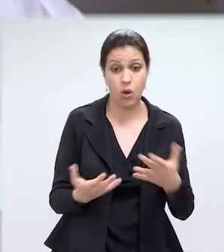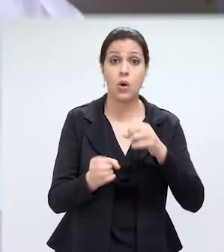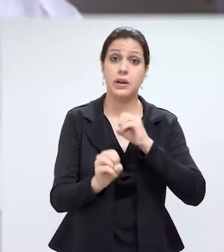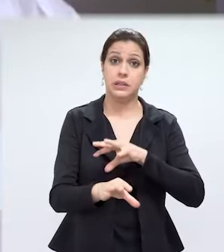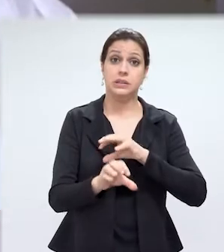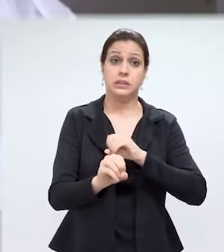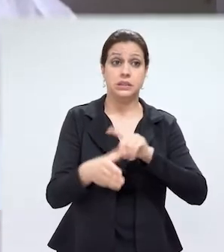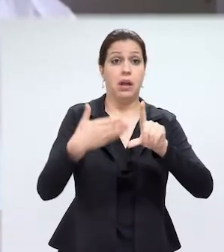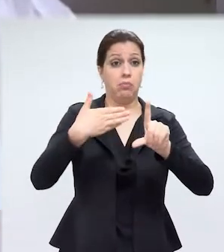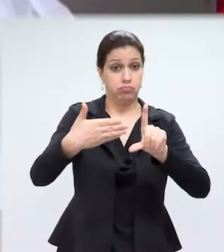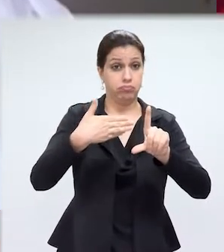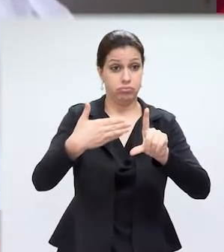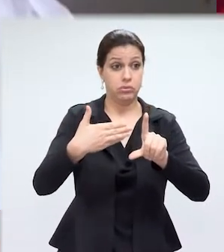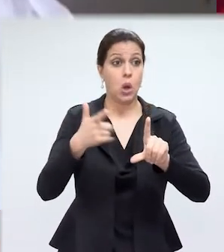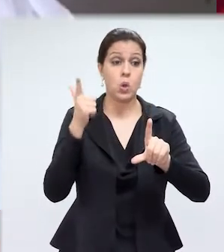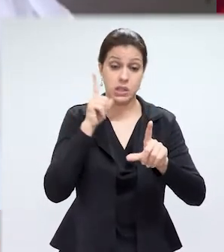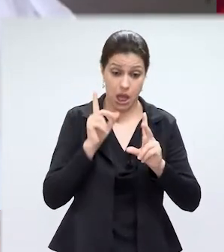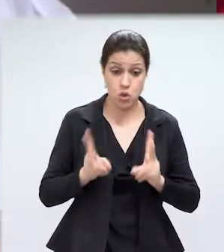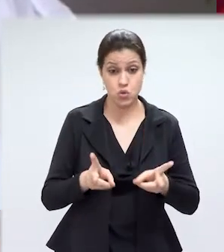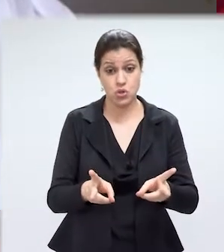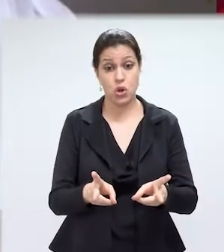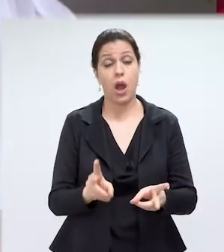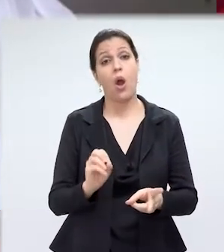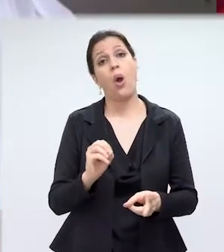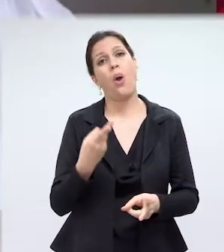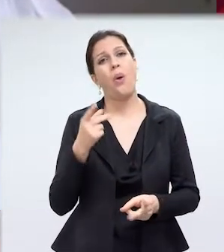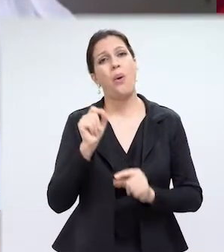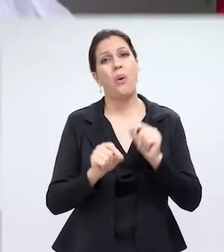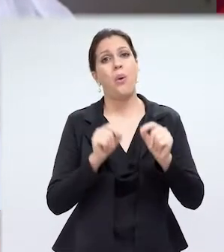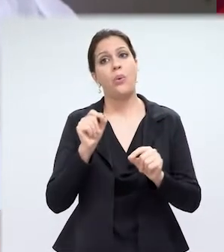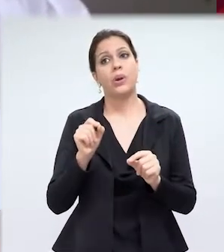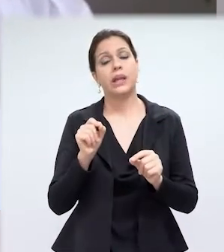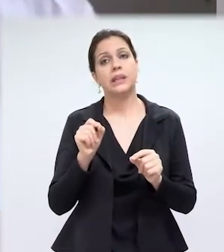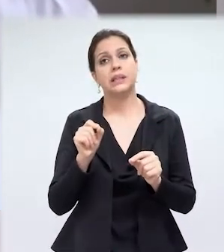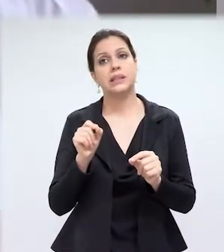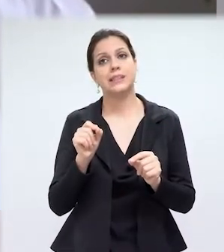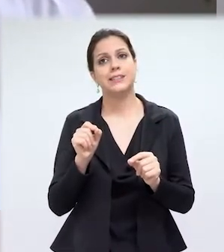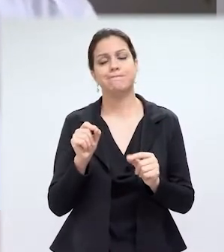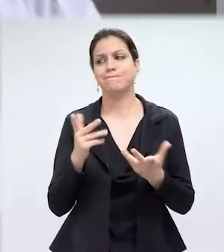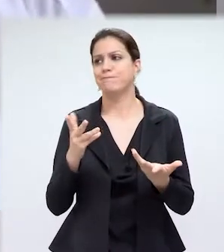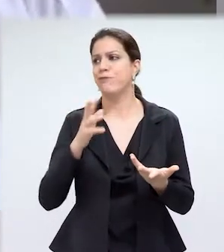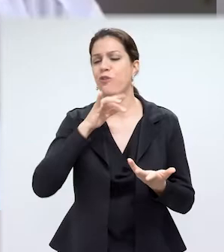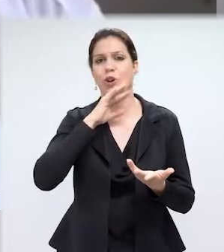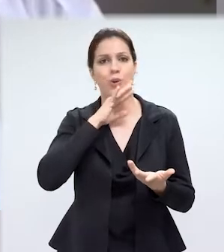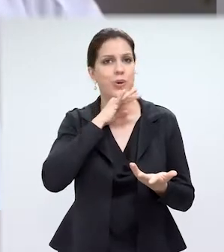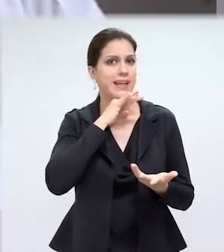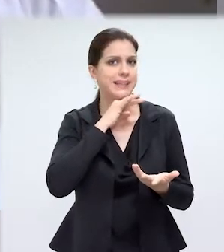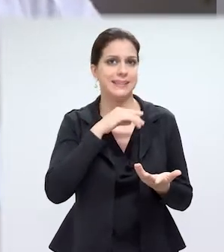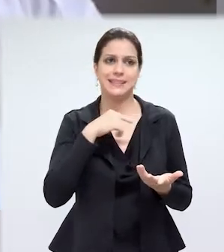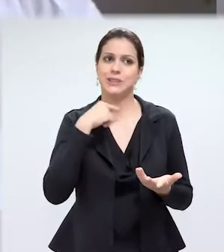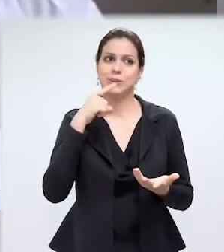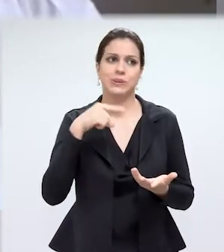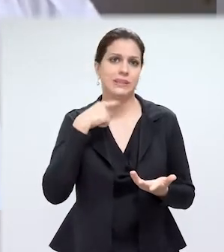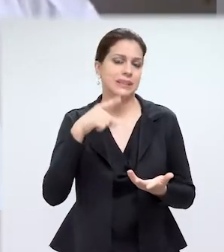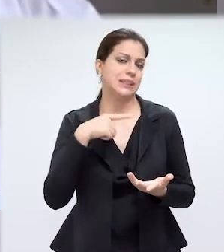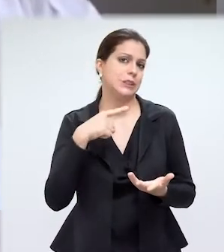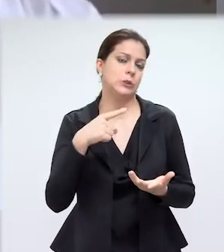que funcionou remotamente e que eu posso continuar, e aquilo que foi um